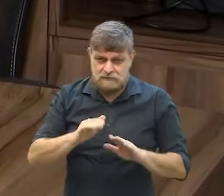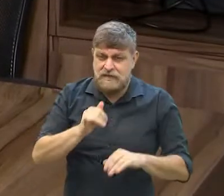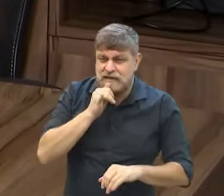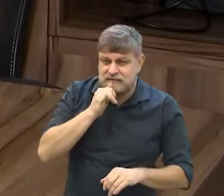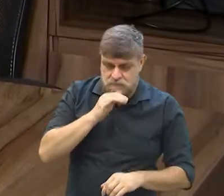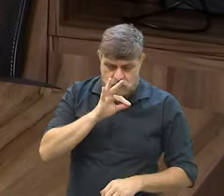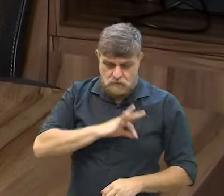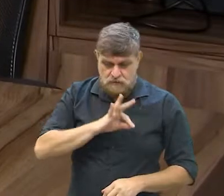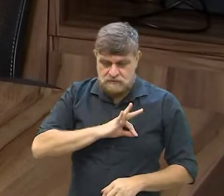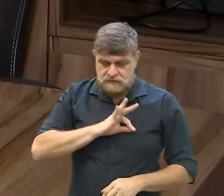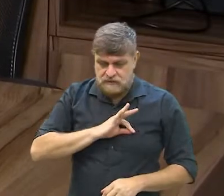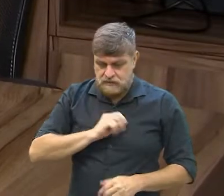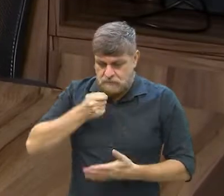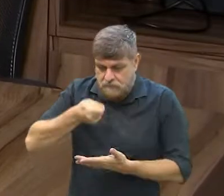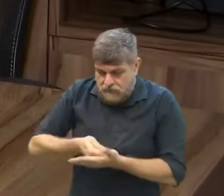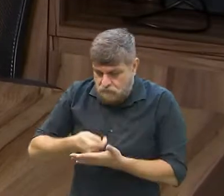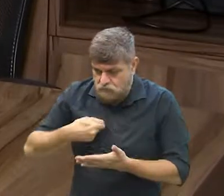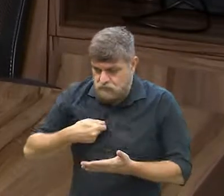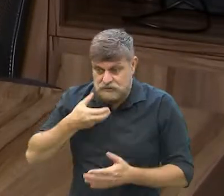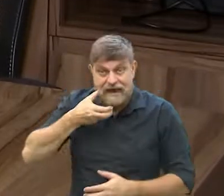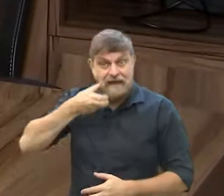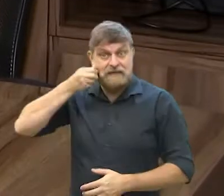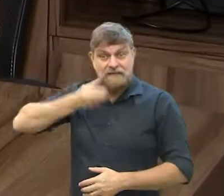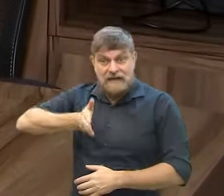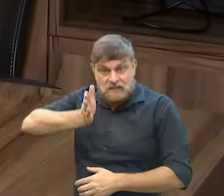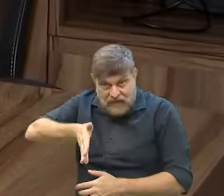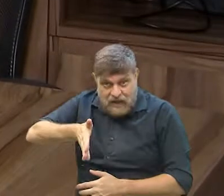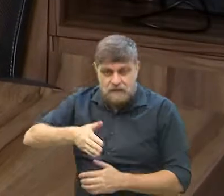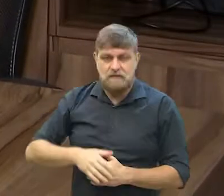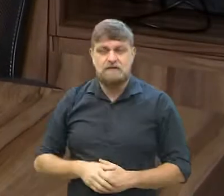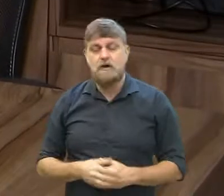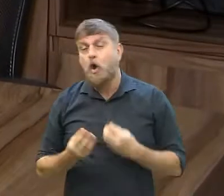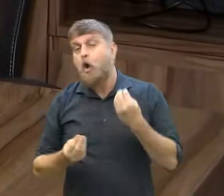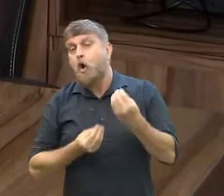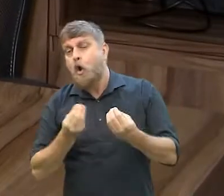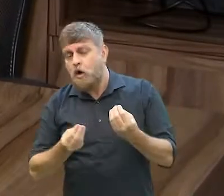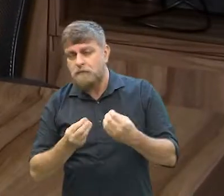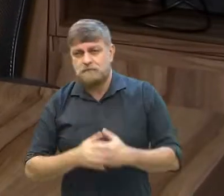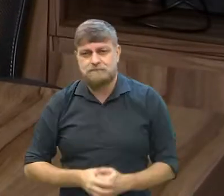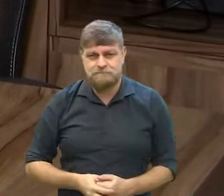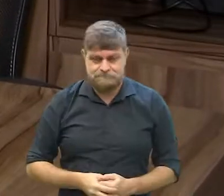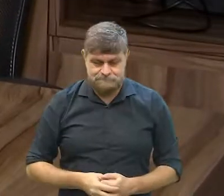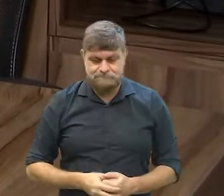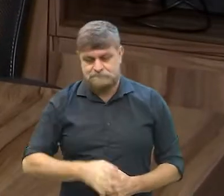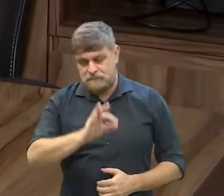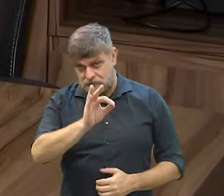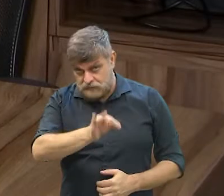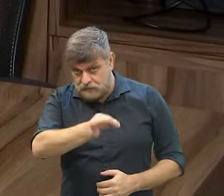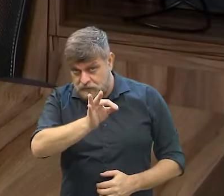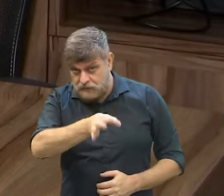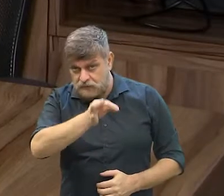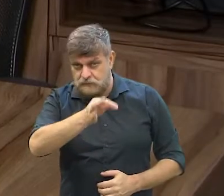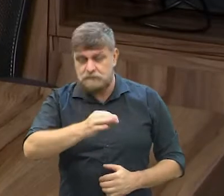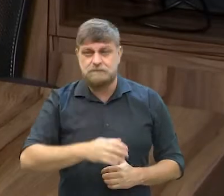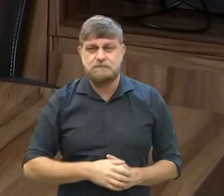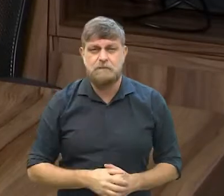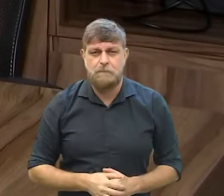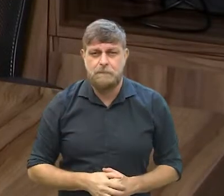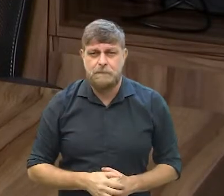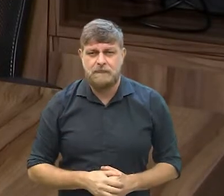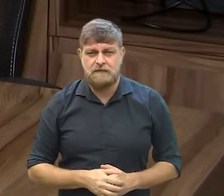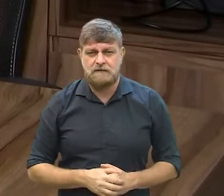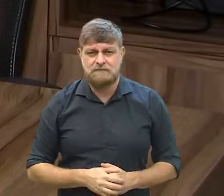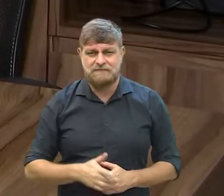recebe o salário? Como que funciona? Bom, então, exatamente, Rubens. Eu acho que em função, né,